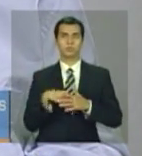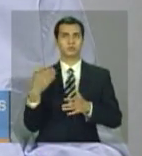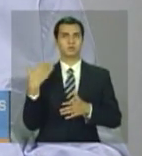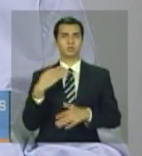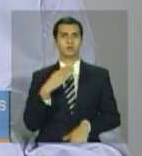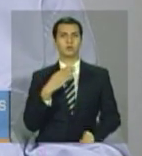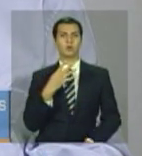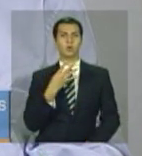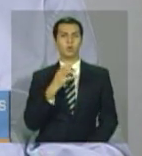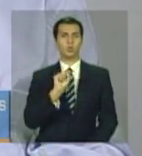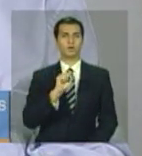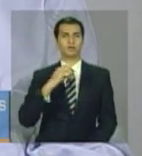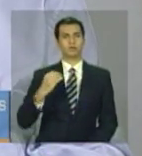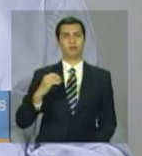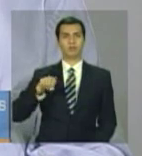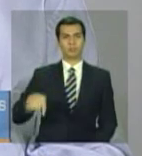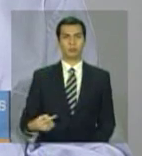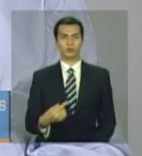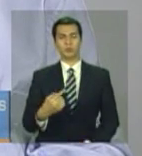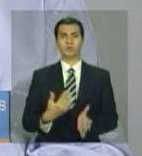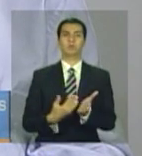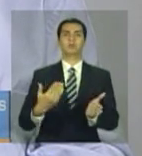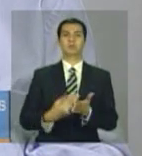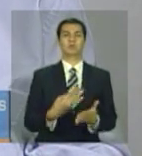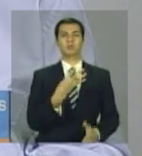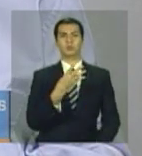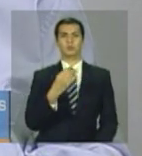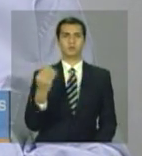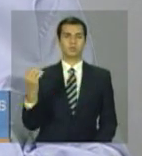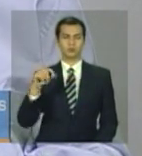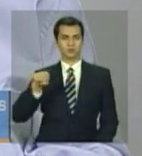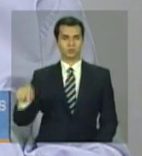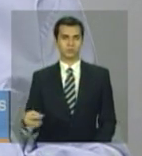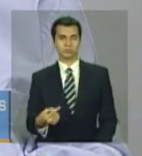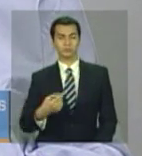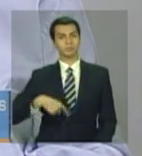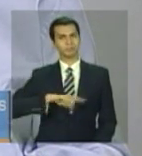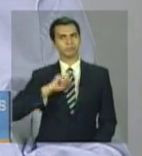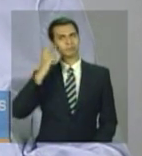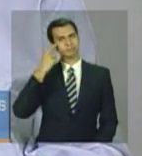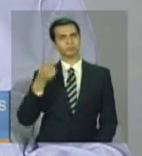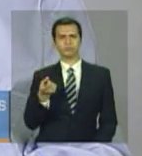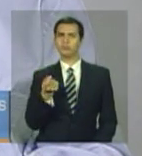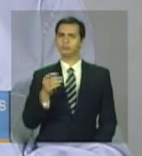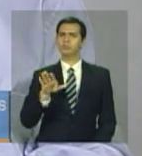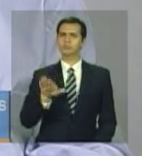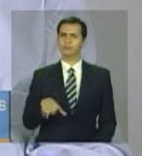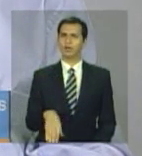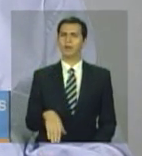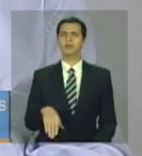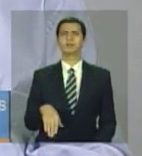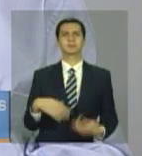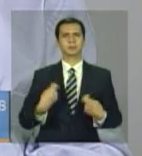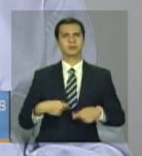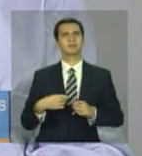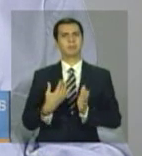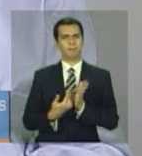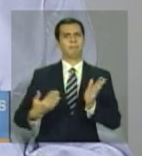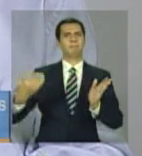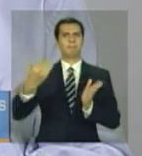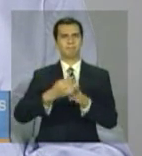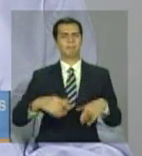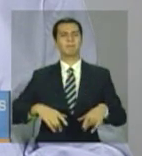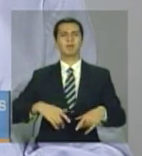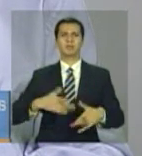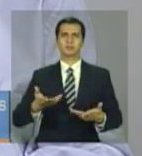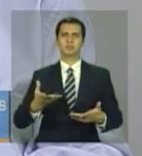450 mil. Nesse caso desse equipamento, nós acreditamos ainda que é um pequeno valor, nós precisamos até estar revendo esse